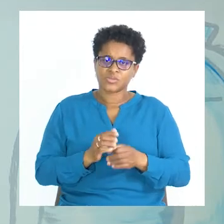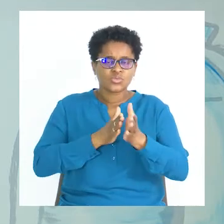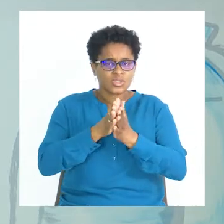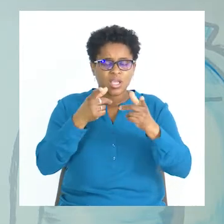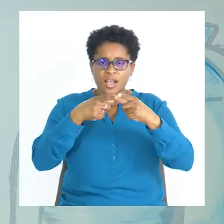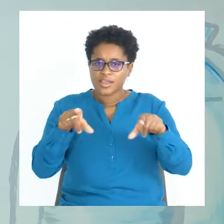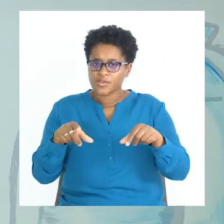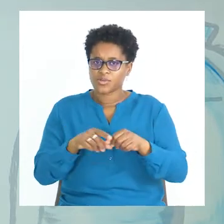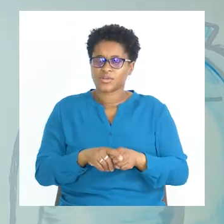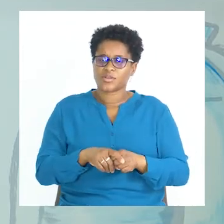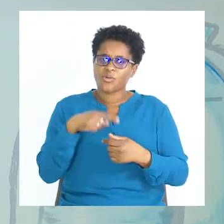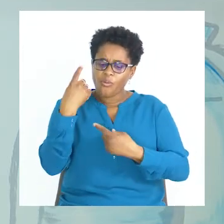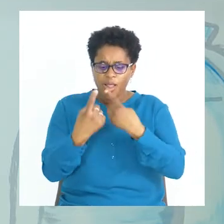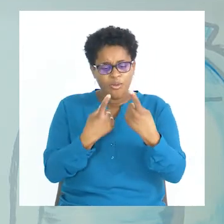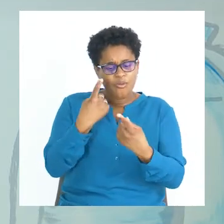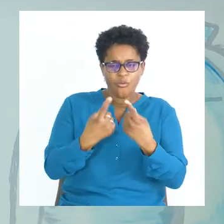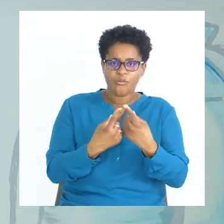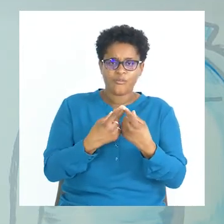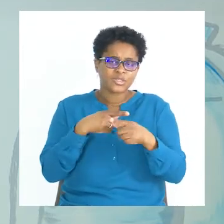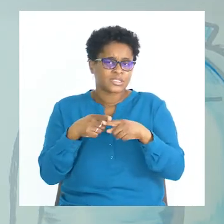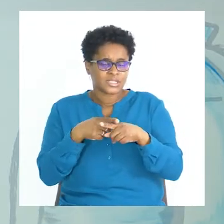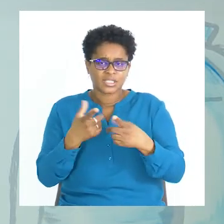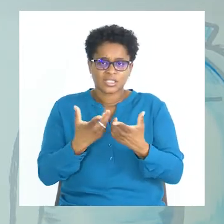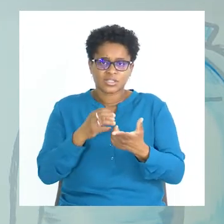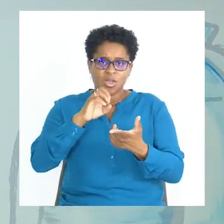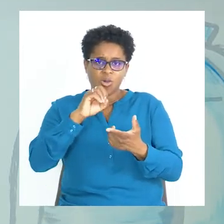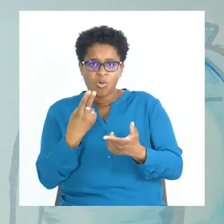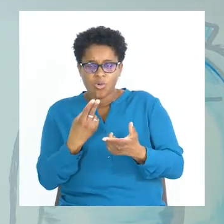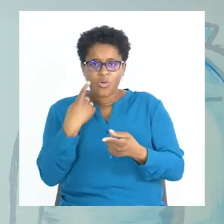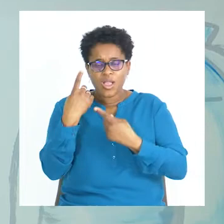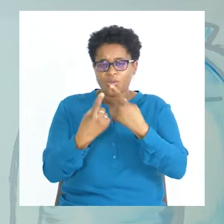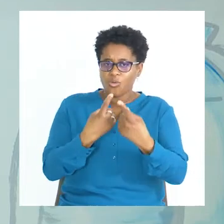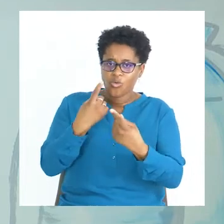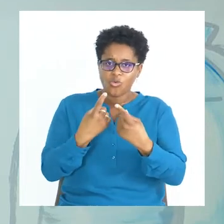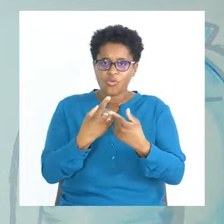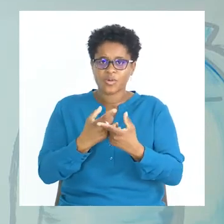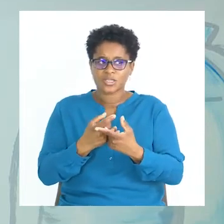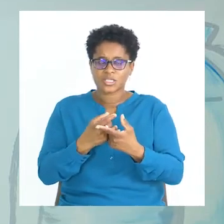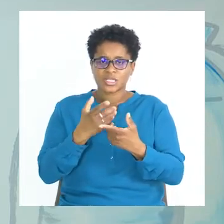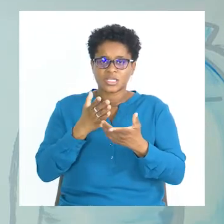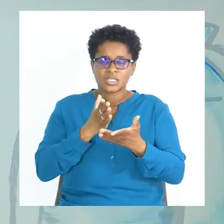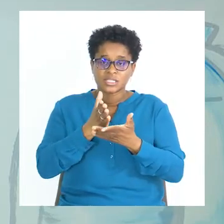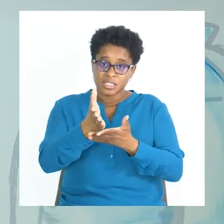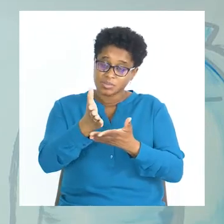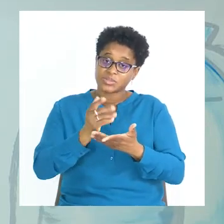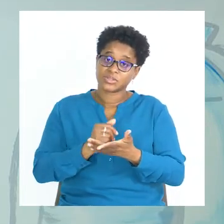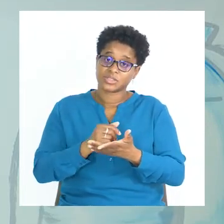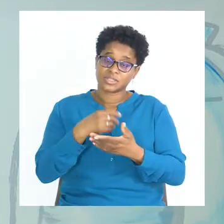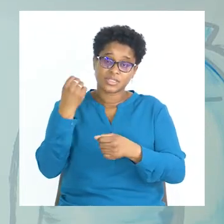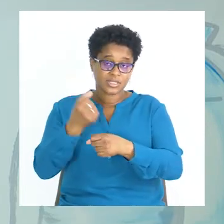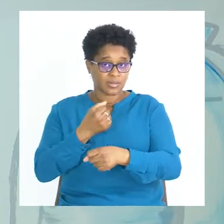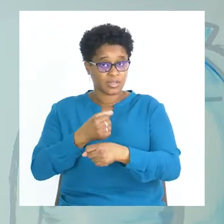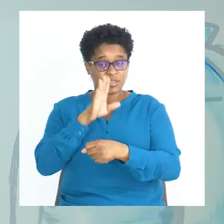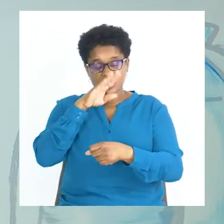utiliza a língua com algumas intenções ou com algumas linhas de atuações.